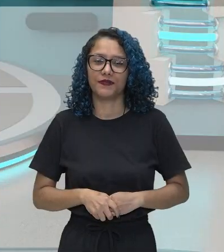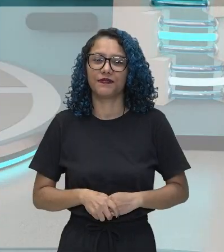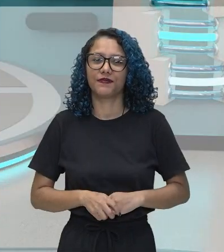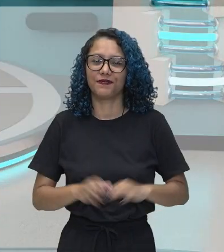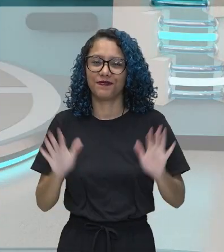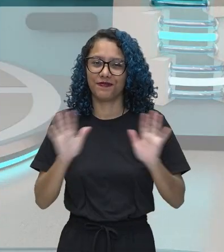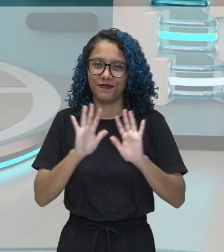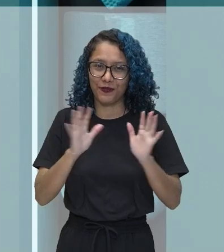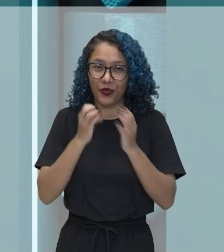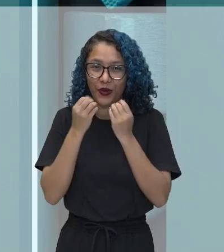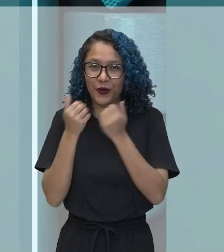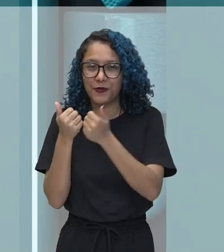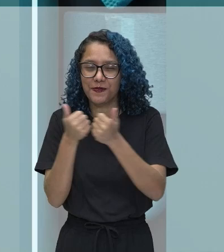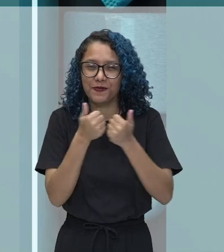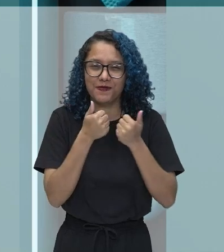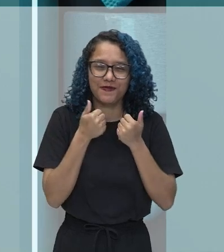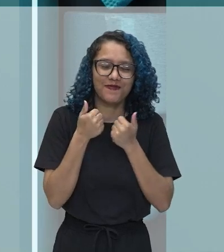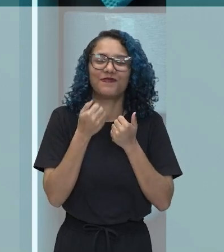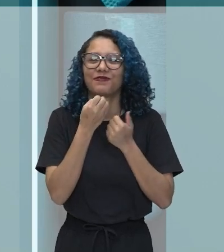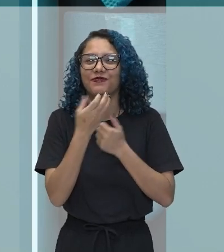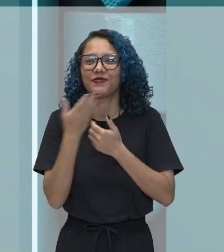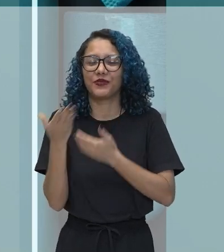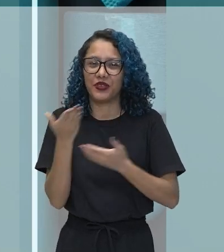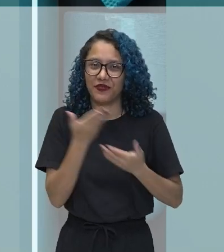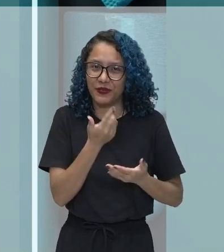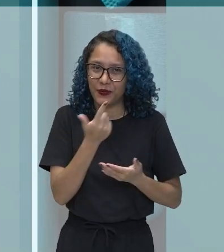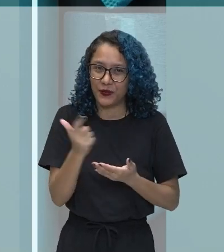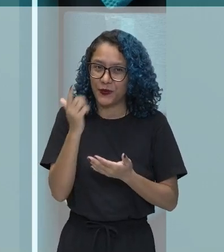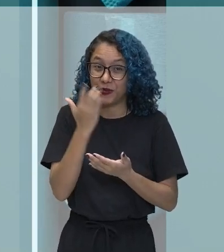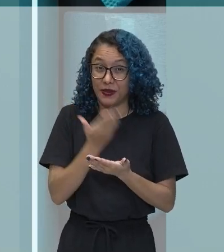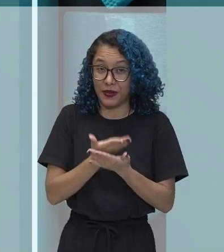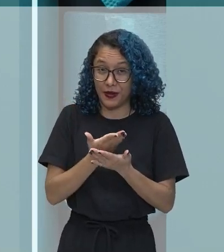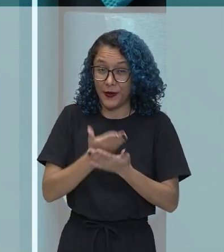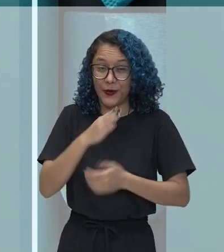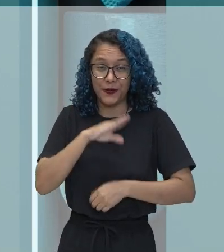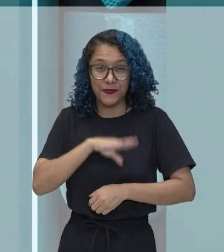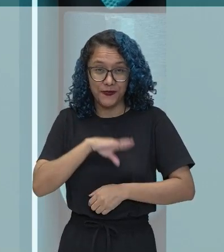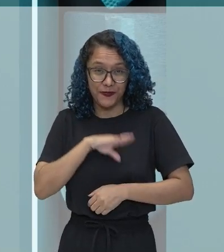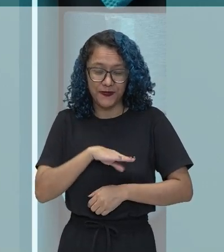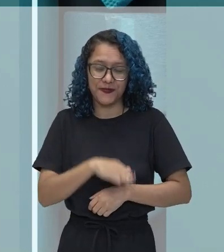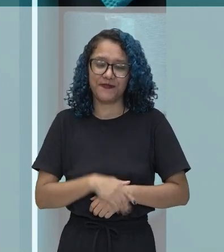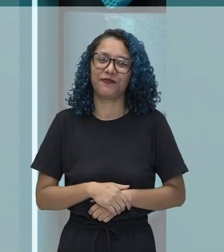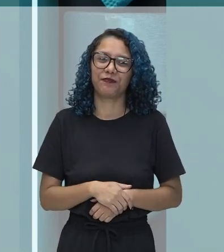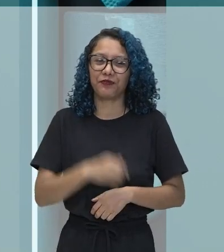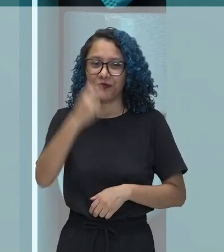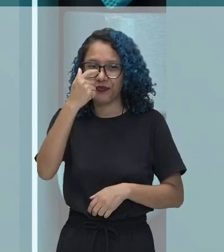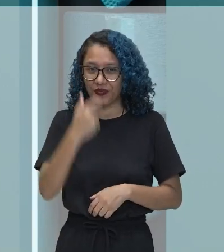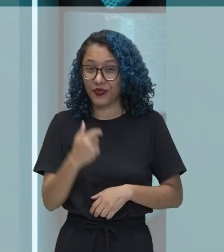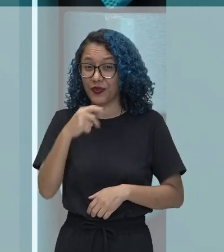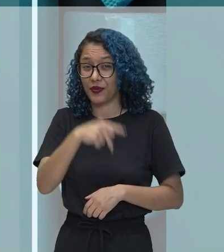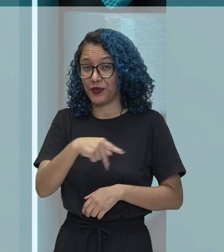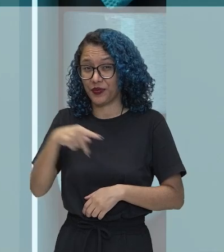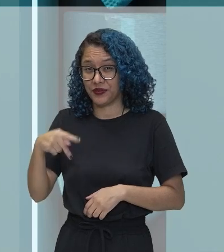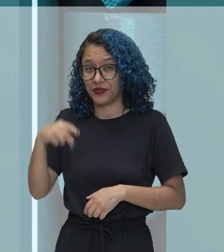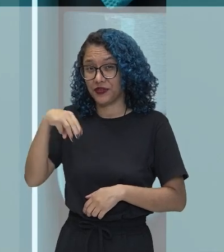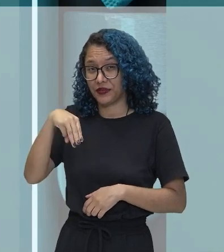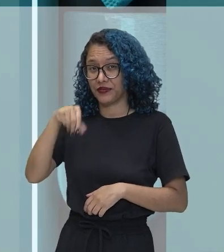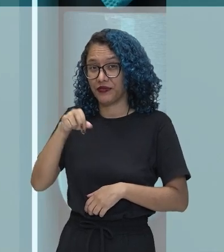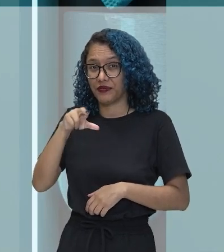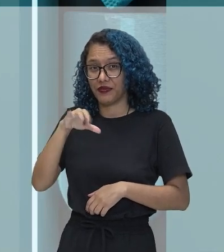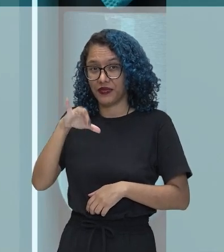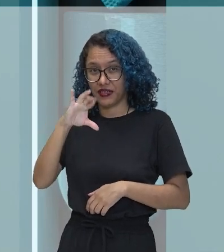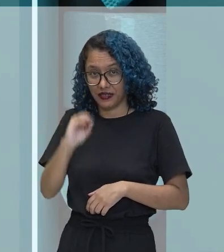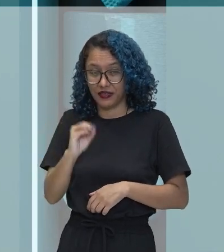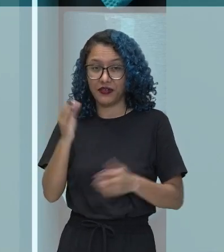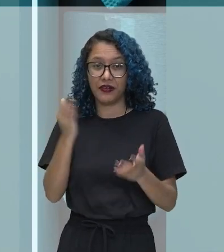Olá, tudo bem? Sejam bem-vindos a mais uma aula de língua portuguesa. Eu sou o professor Mário.